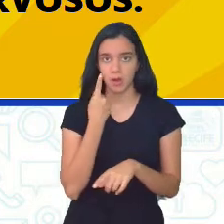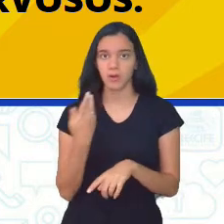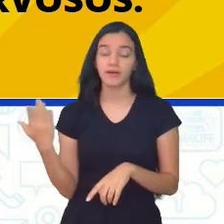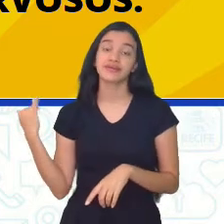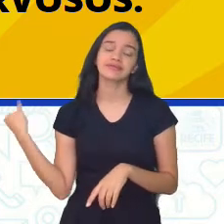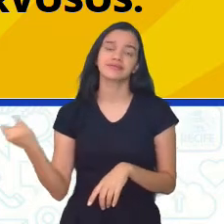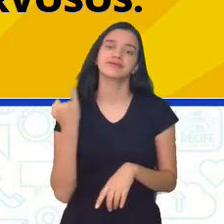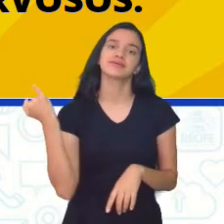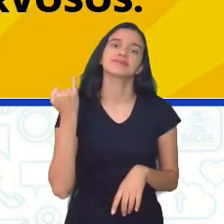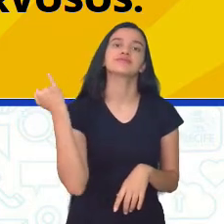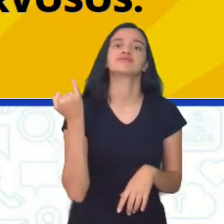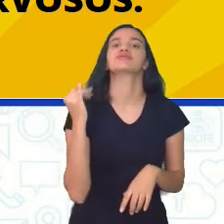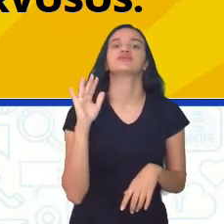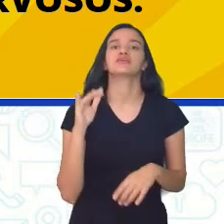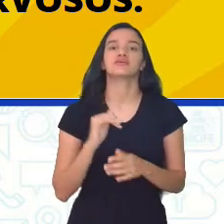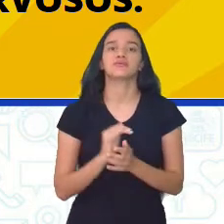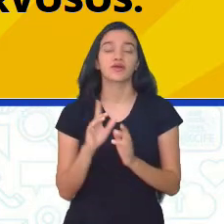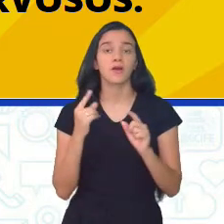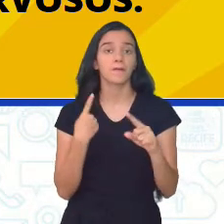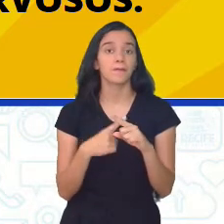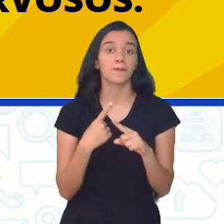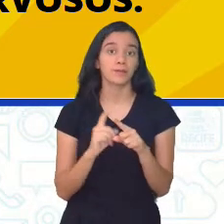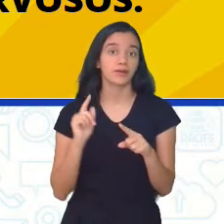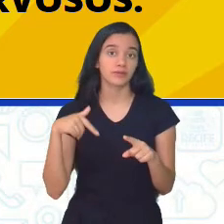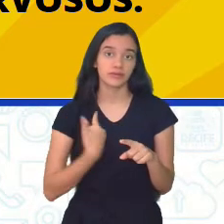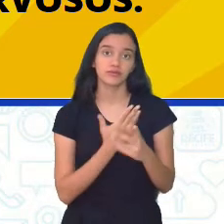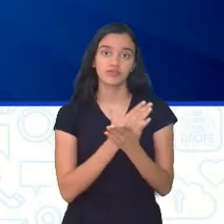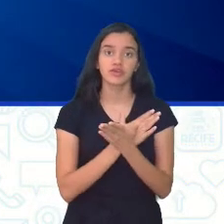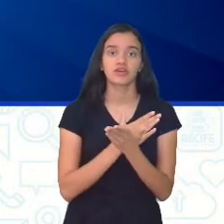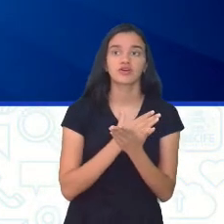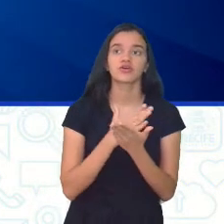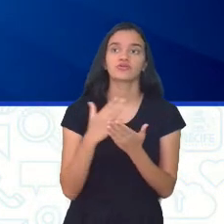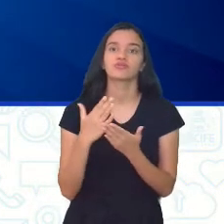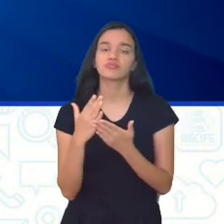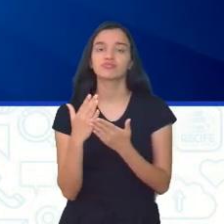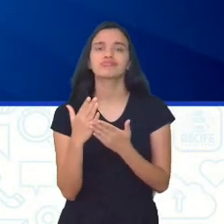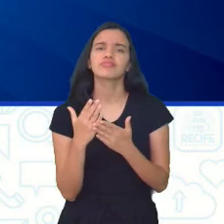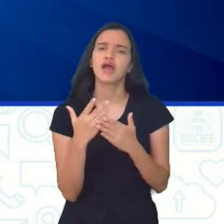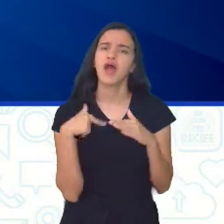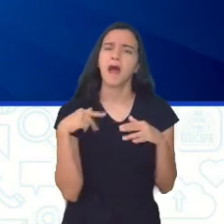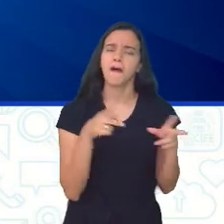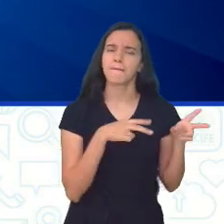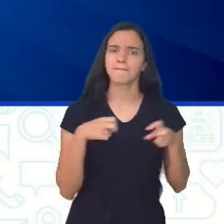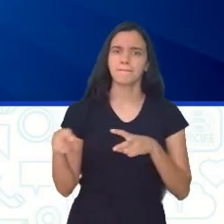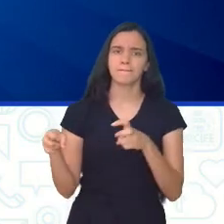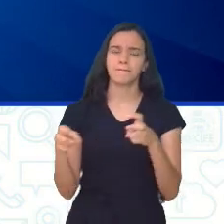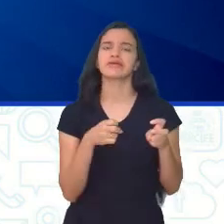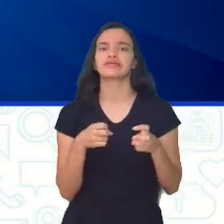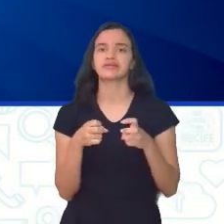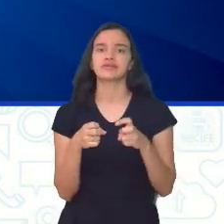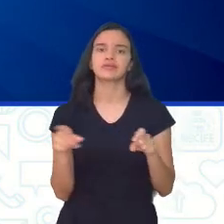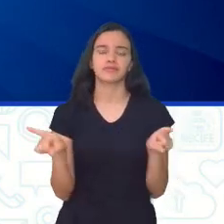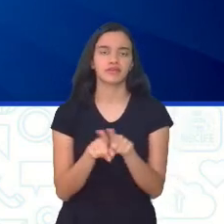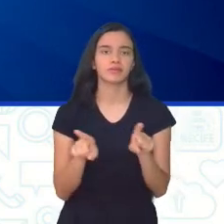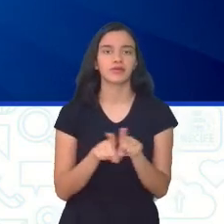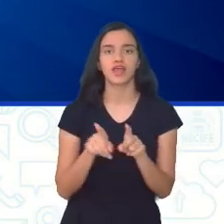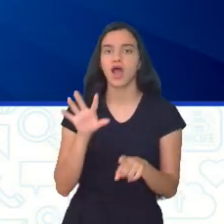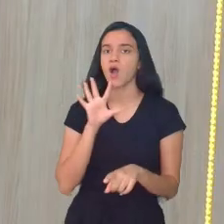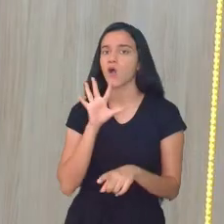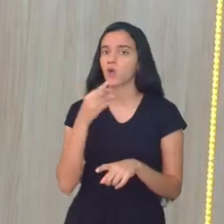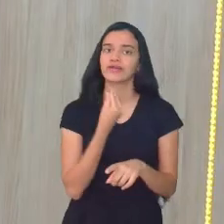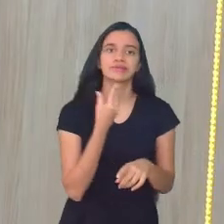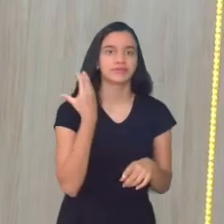é muito importante esse revendo para o que a gente vai começar a perceber em relação a